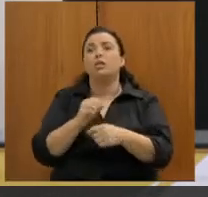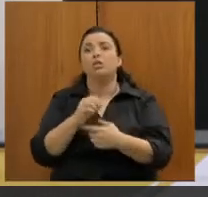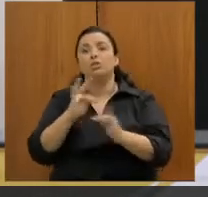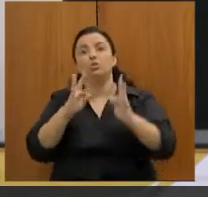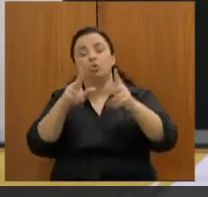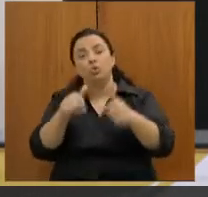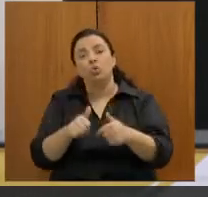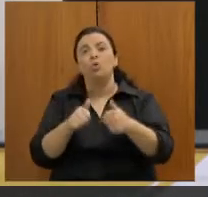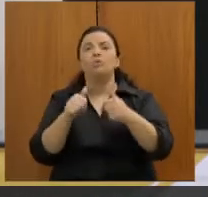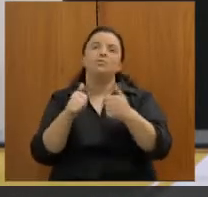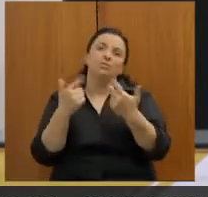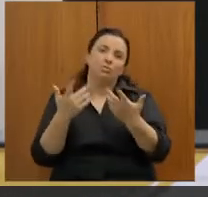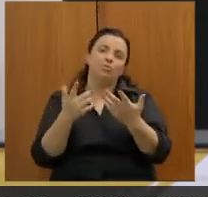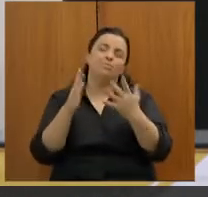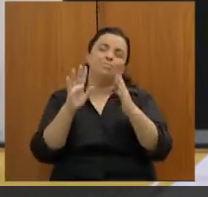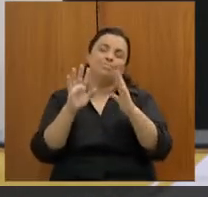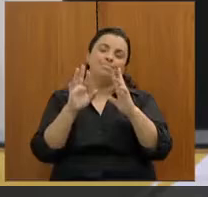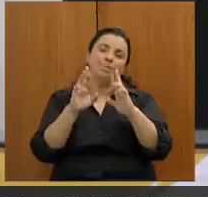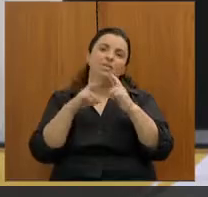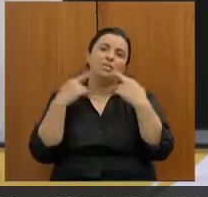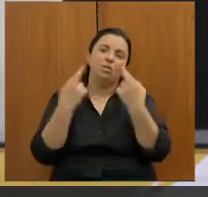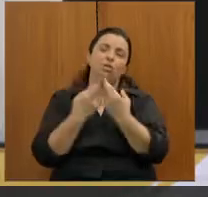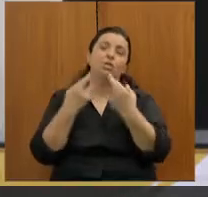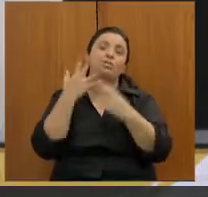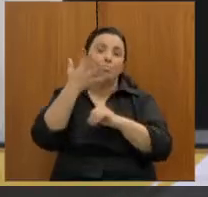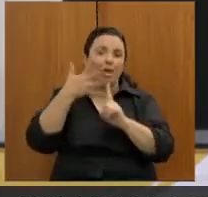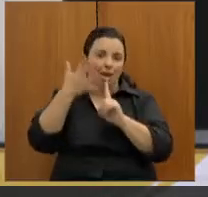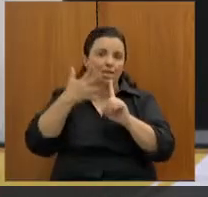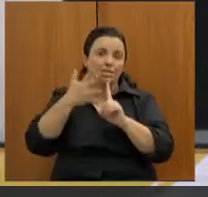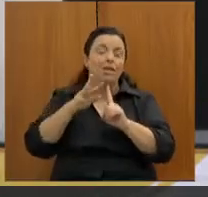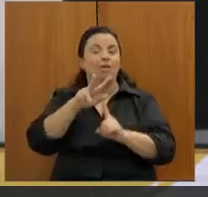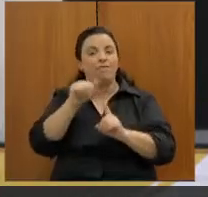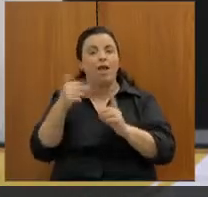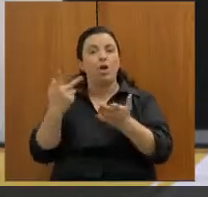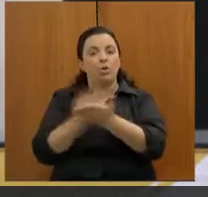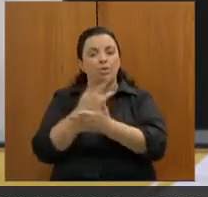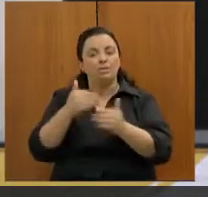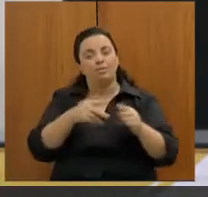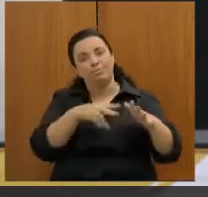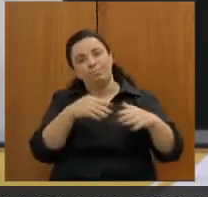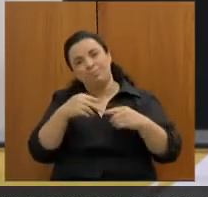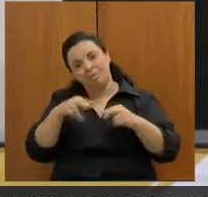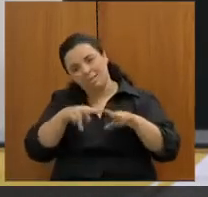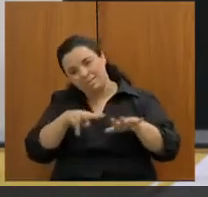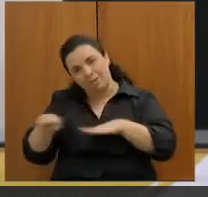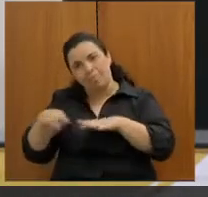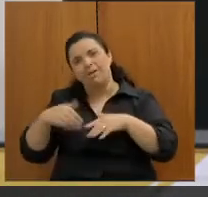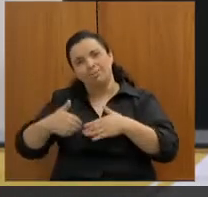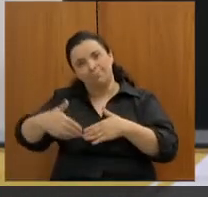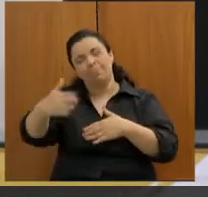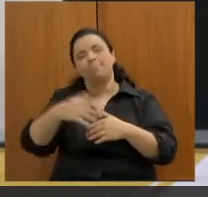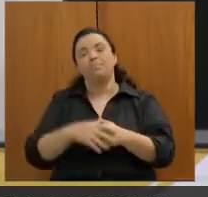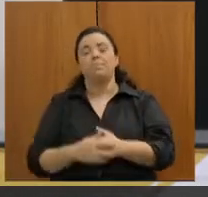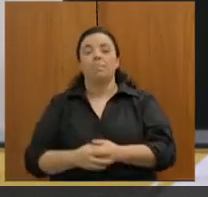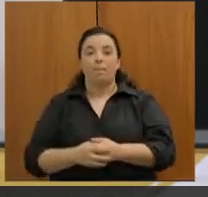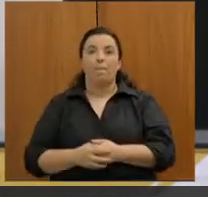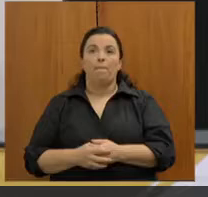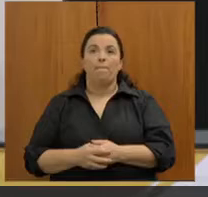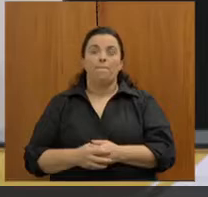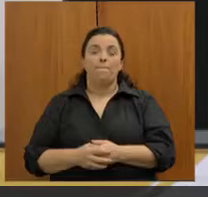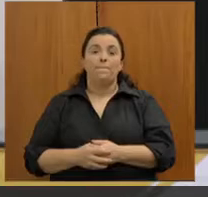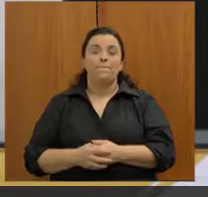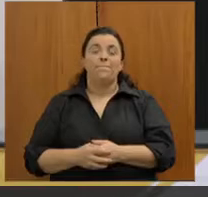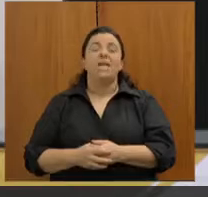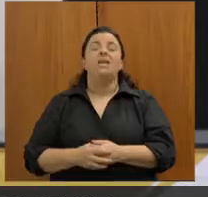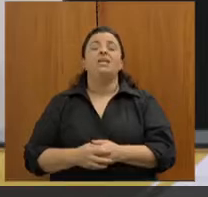estar conosco hoje em função do tempo e antes de passar a palavra as nossas debatedoras eu vou abrir aqui a palavra as